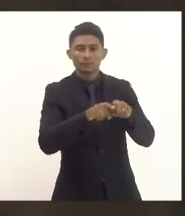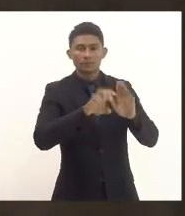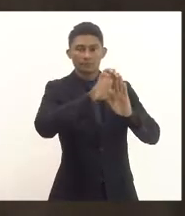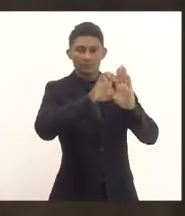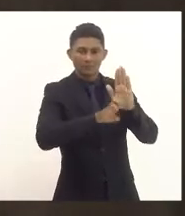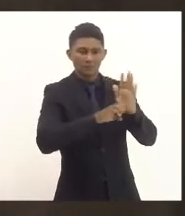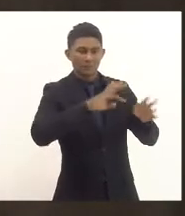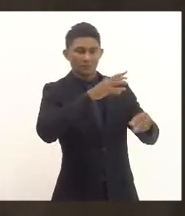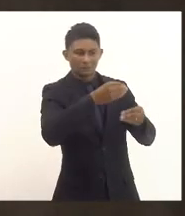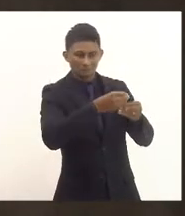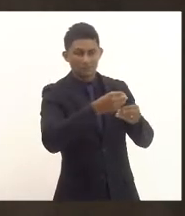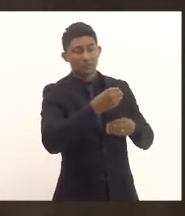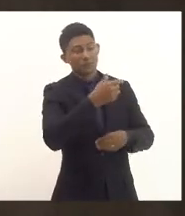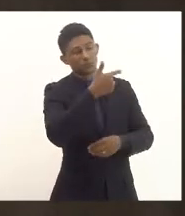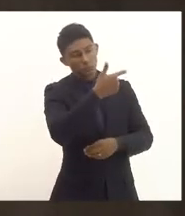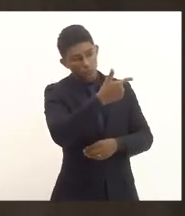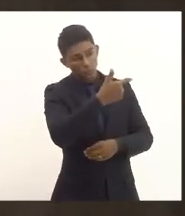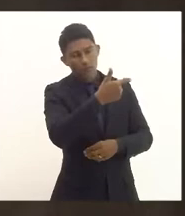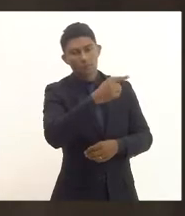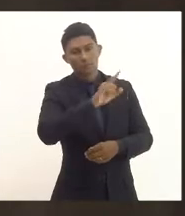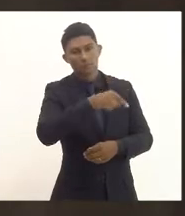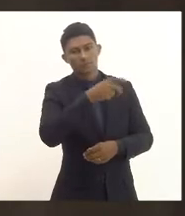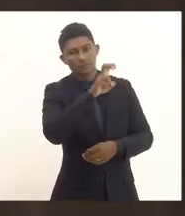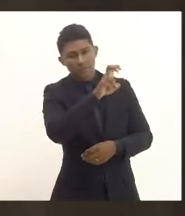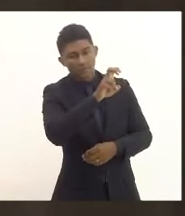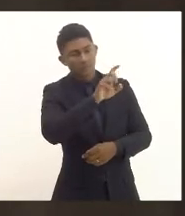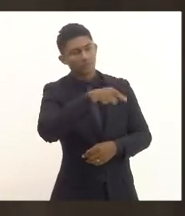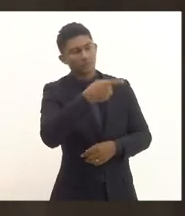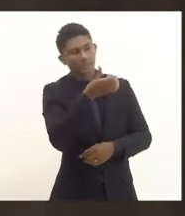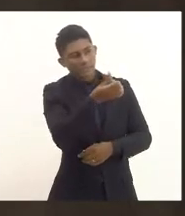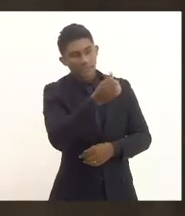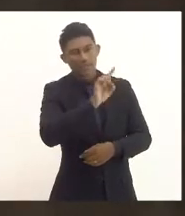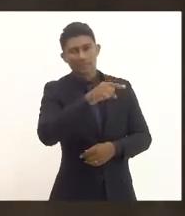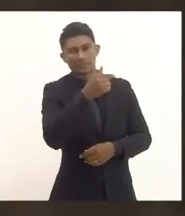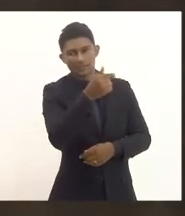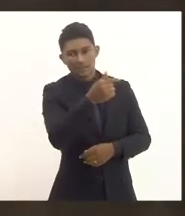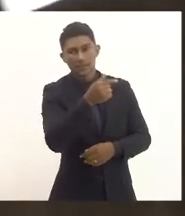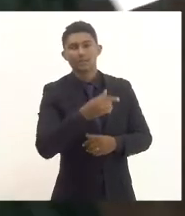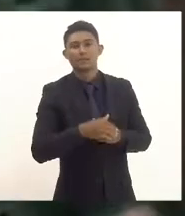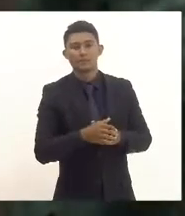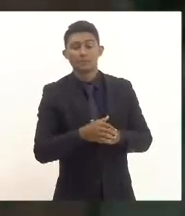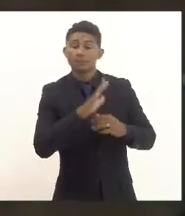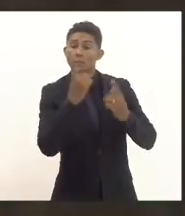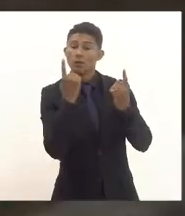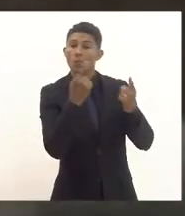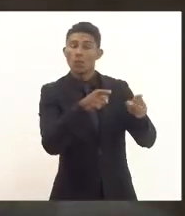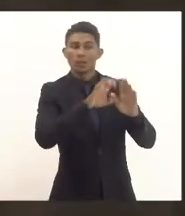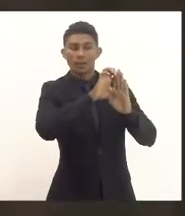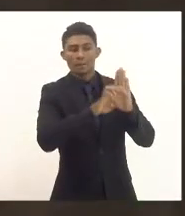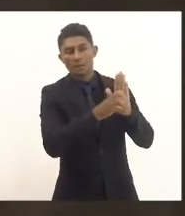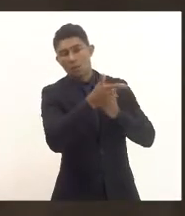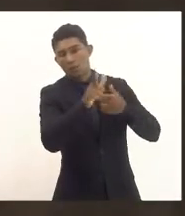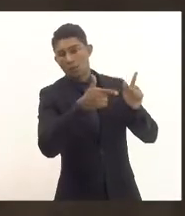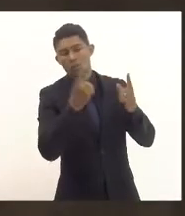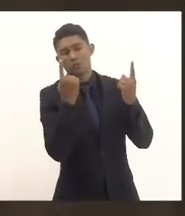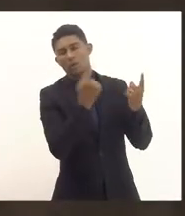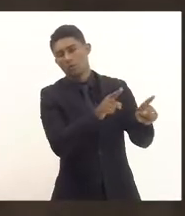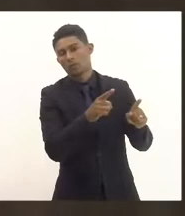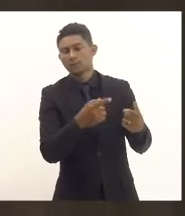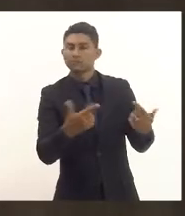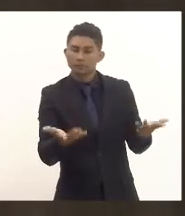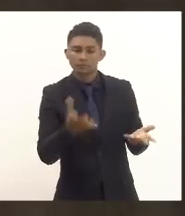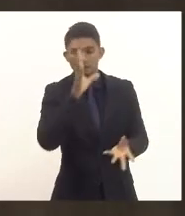com subemenda aglutinativas emendas 2 5 6 e 7 contrárias é mais emendas